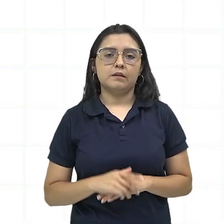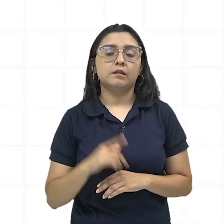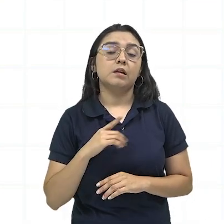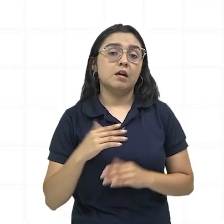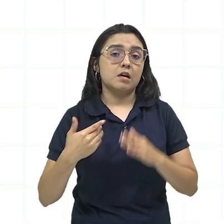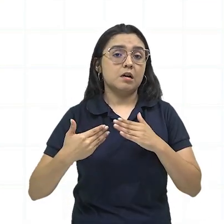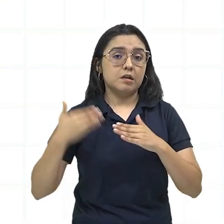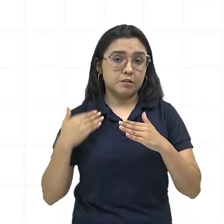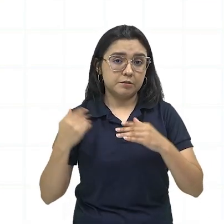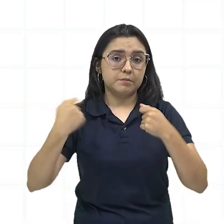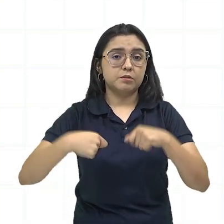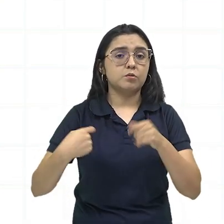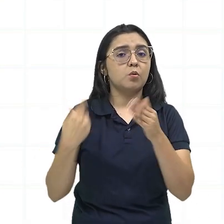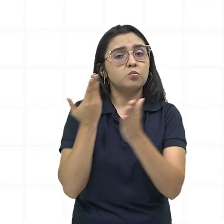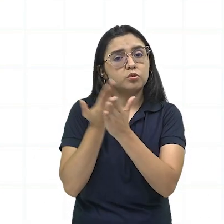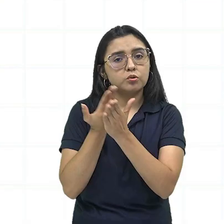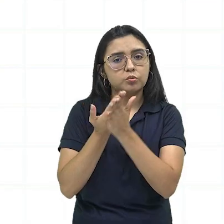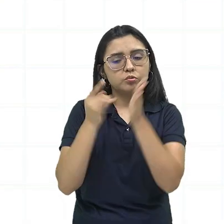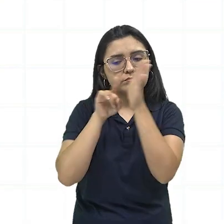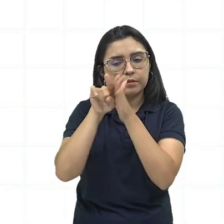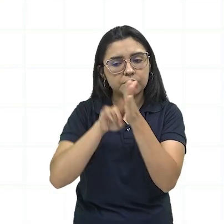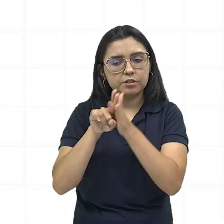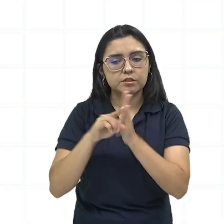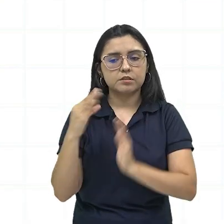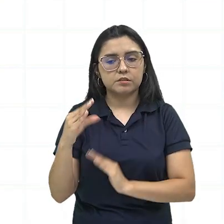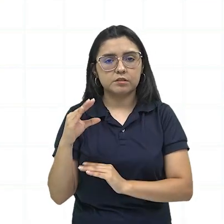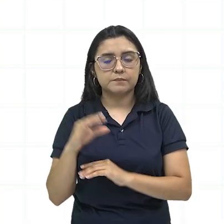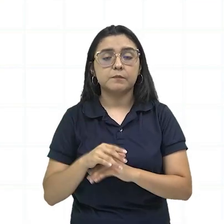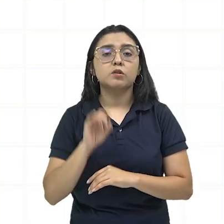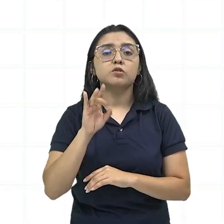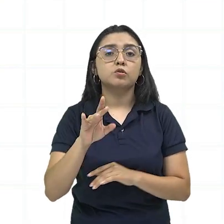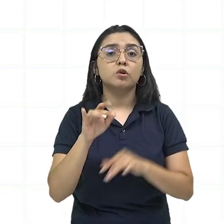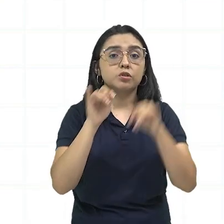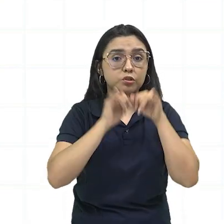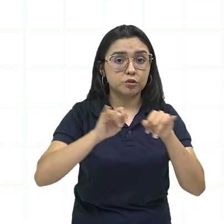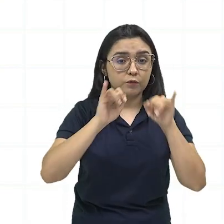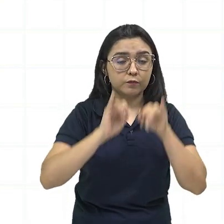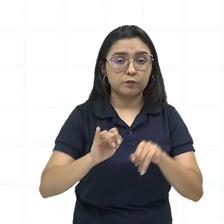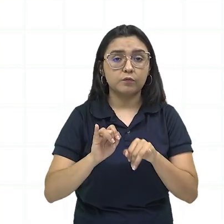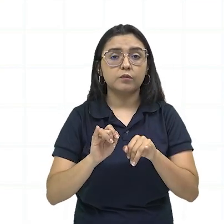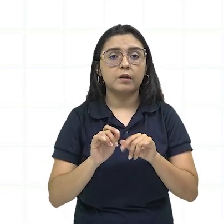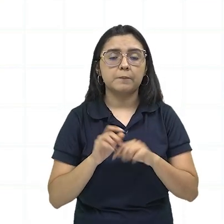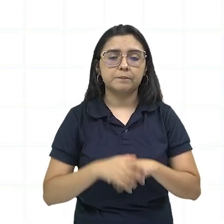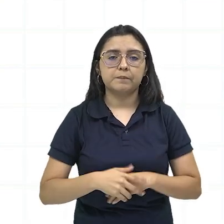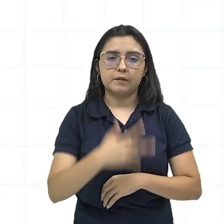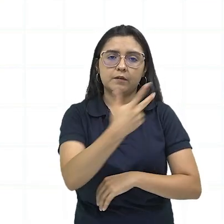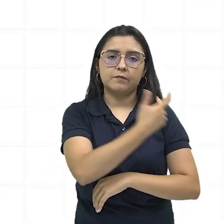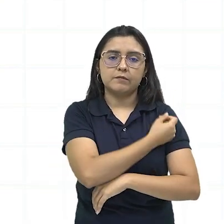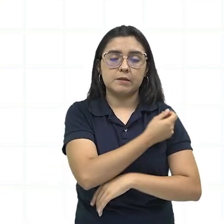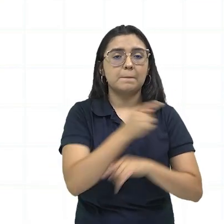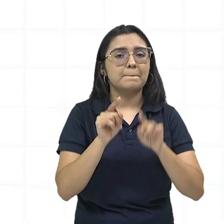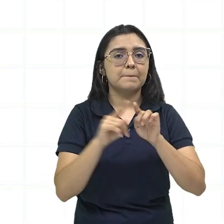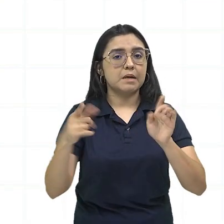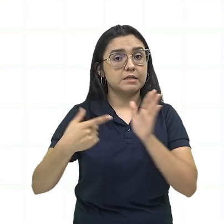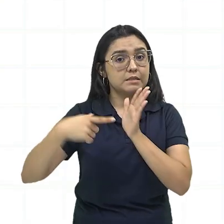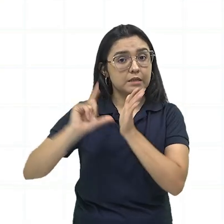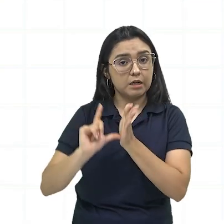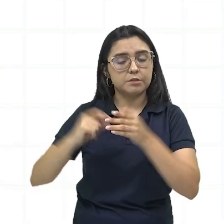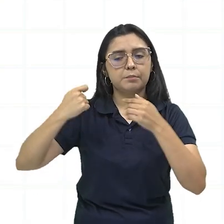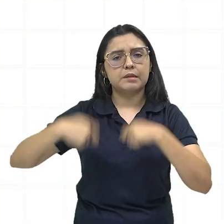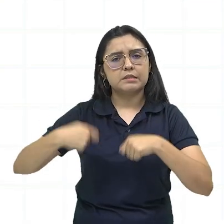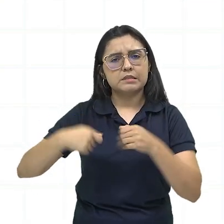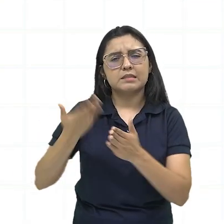estudo científico, certo? Só se divulga uma vacina depois que teve estudos